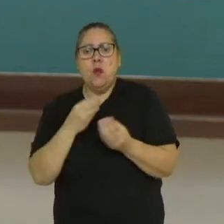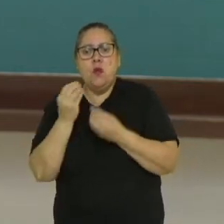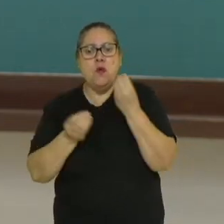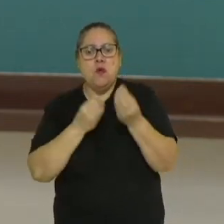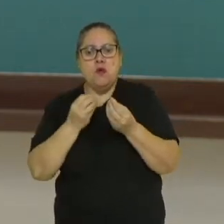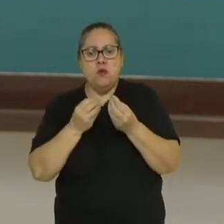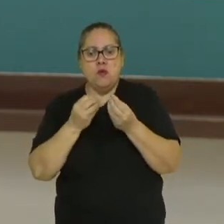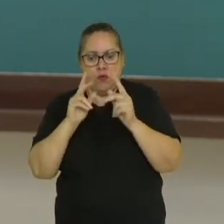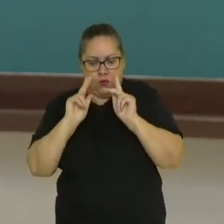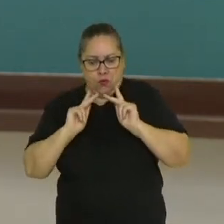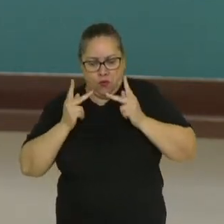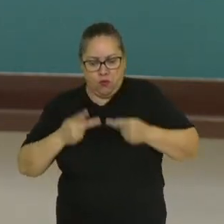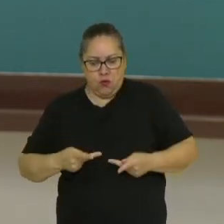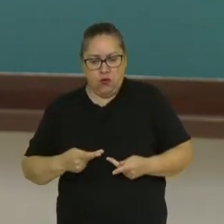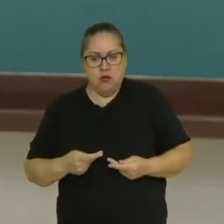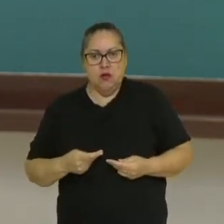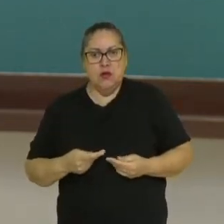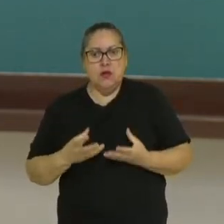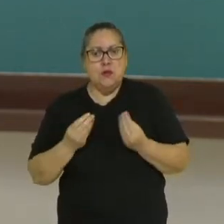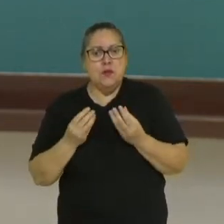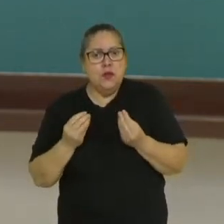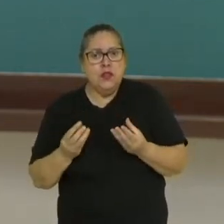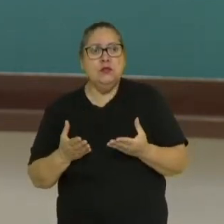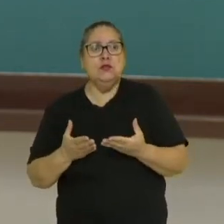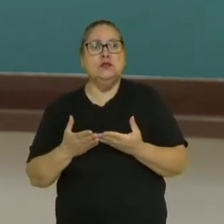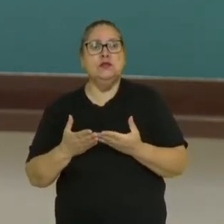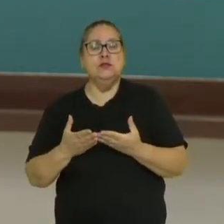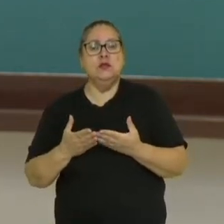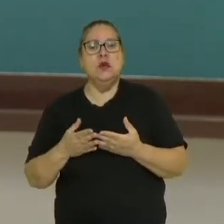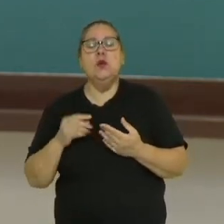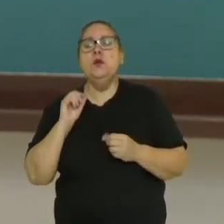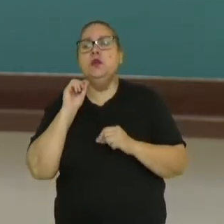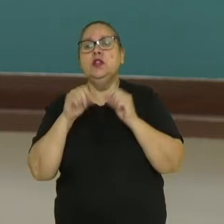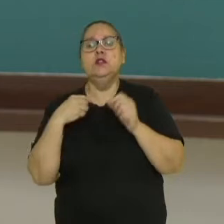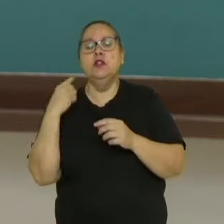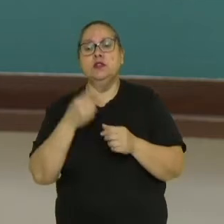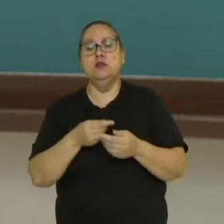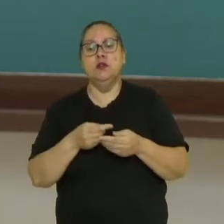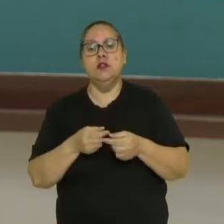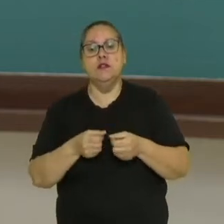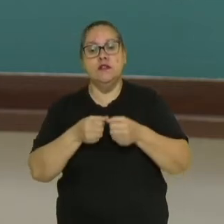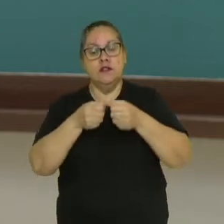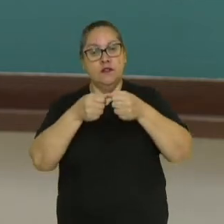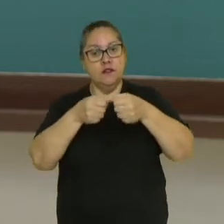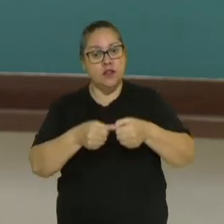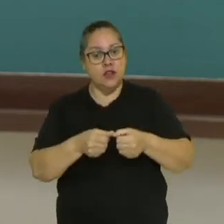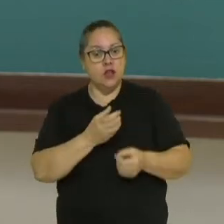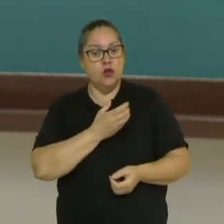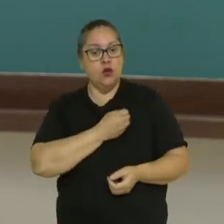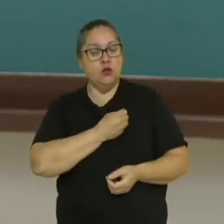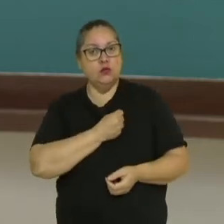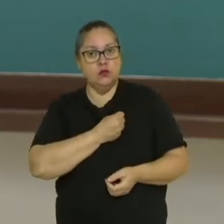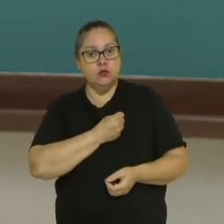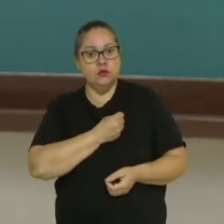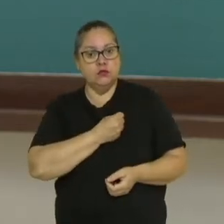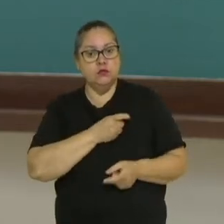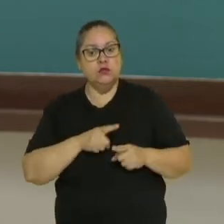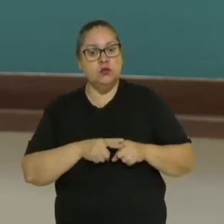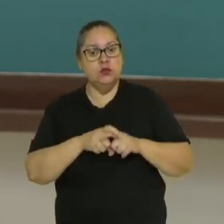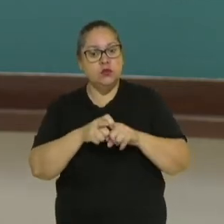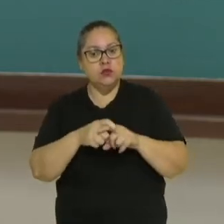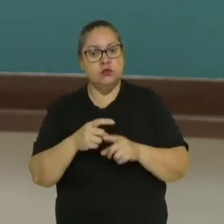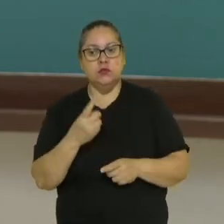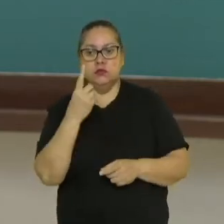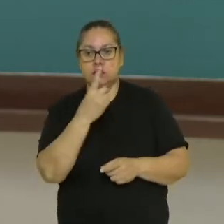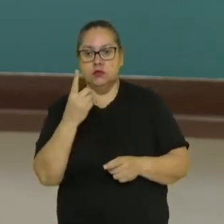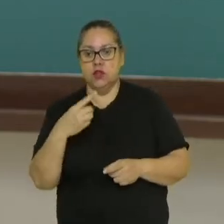numa espécie humana suportar essa quantidade. Então, o que nós fazemos para manter o número de cromossomos de cada espécie? Nós